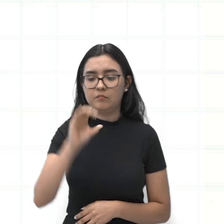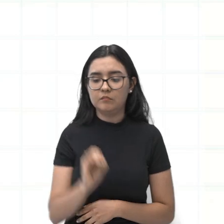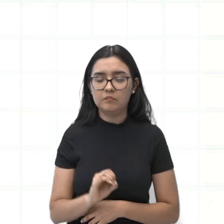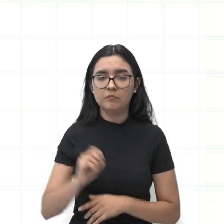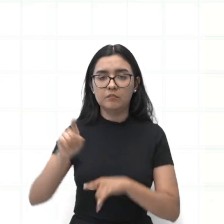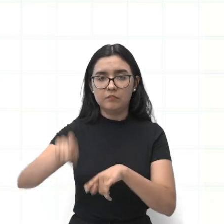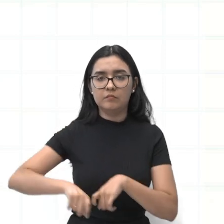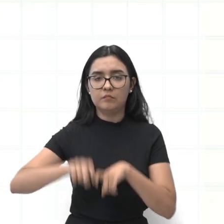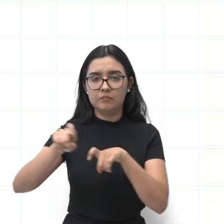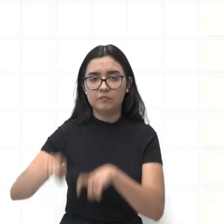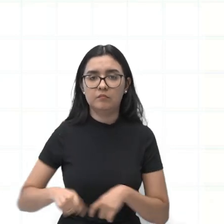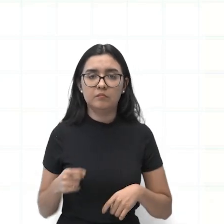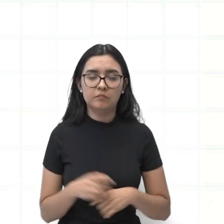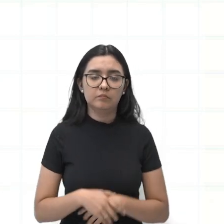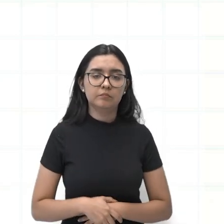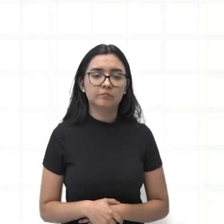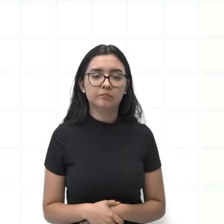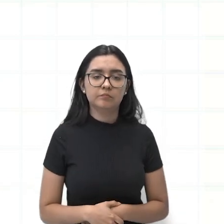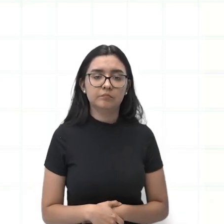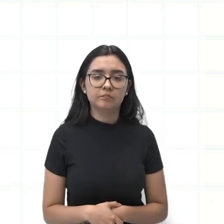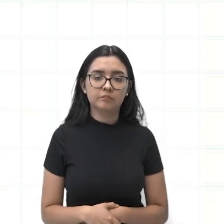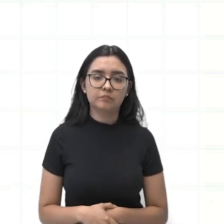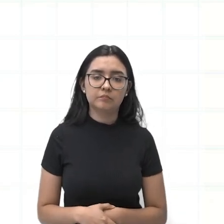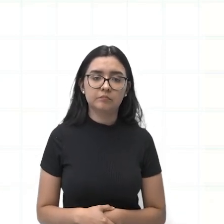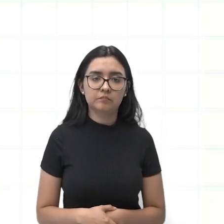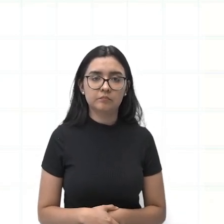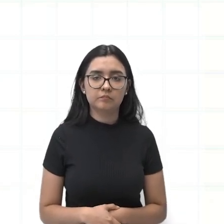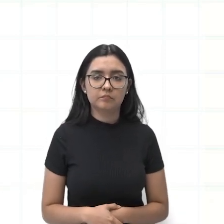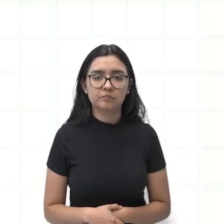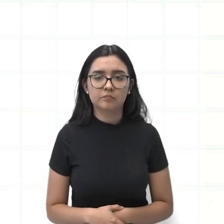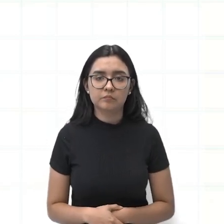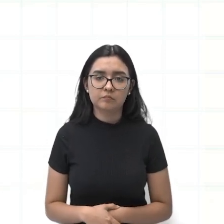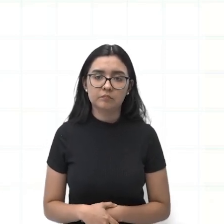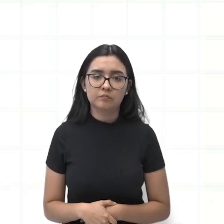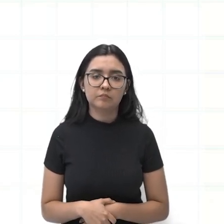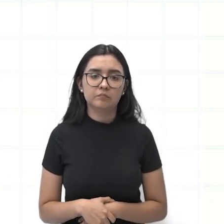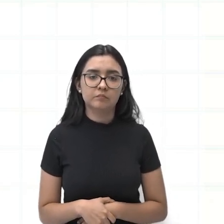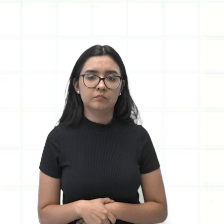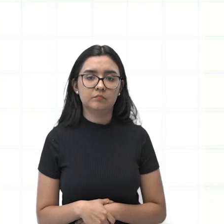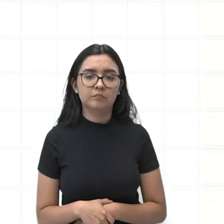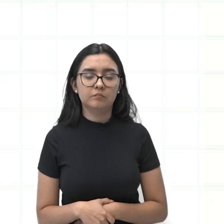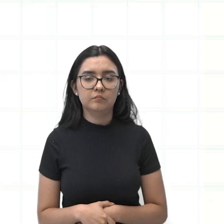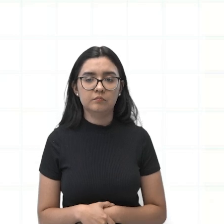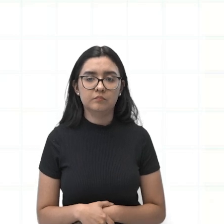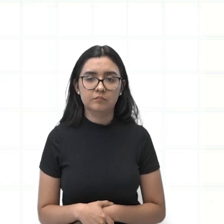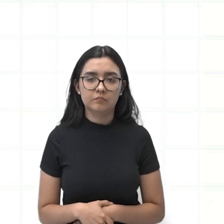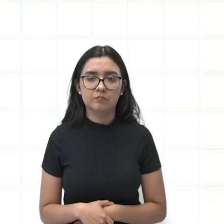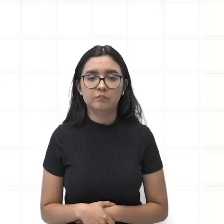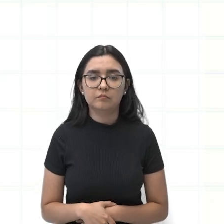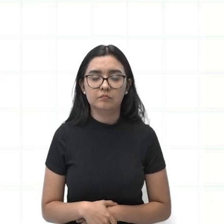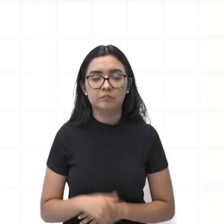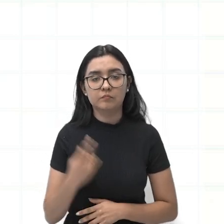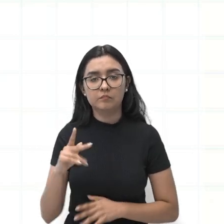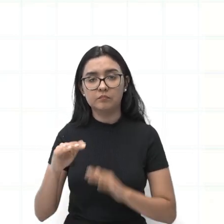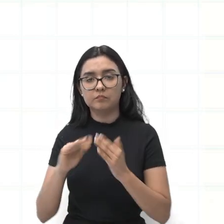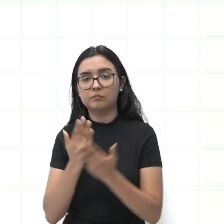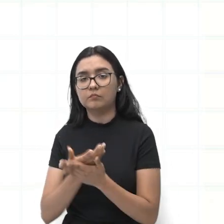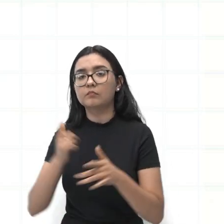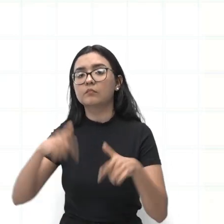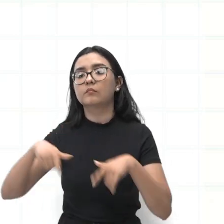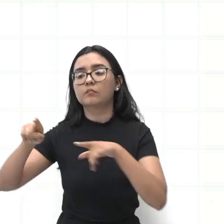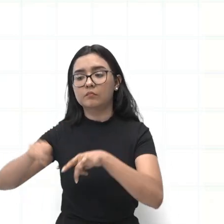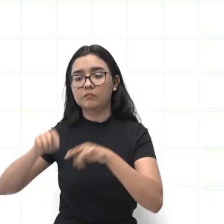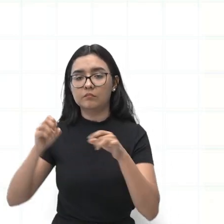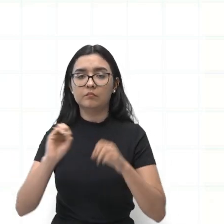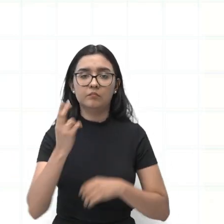no, né, no campo, no interior, né, na parte que não é cidade. Is your school in the countryside or in the city? Sua escola